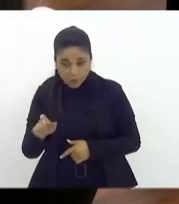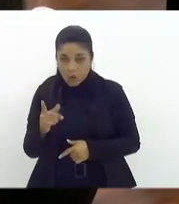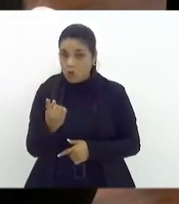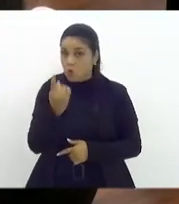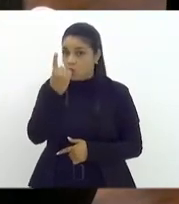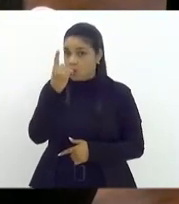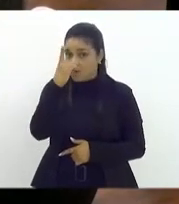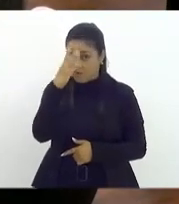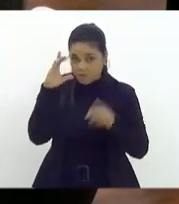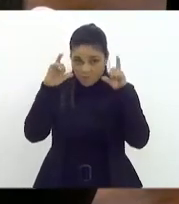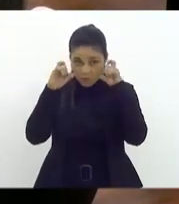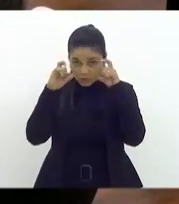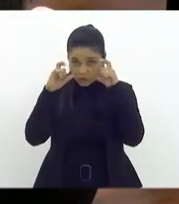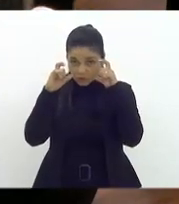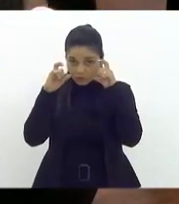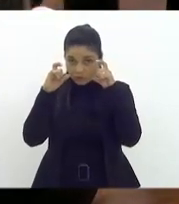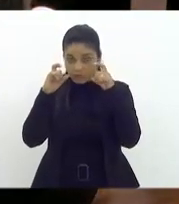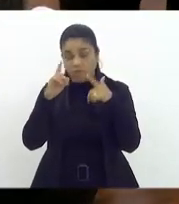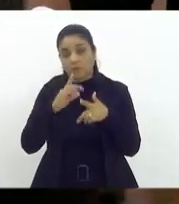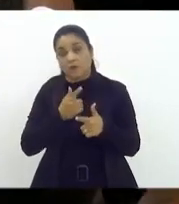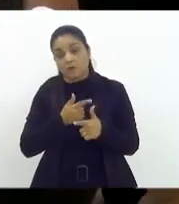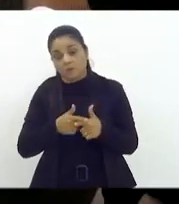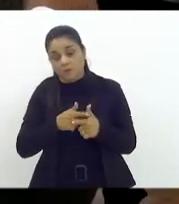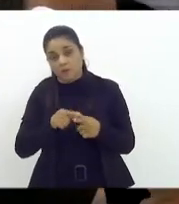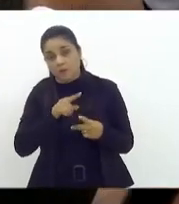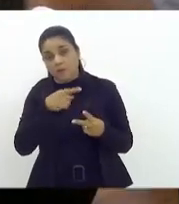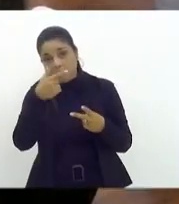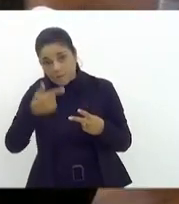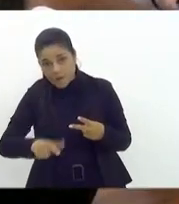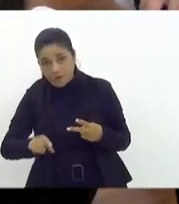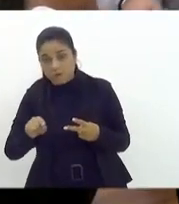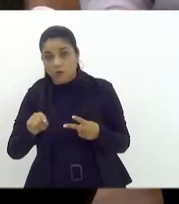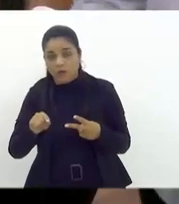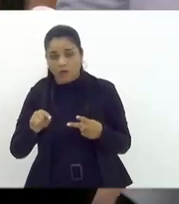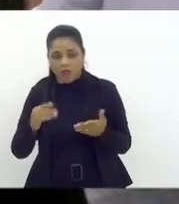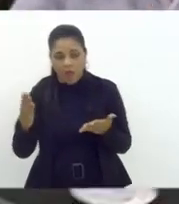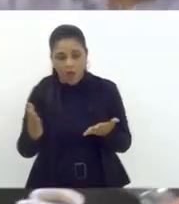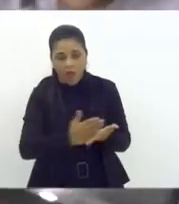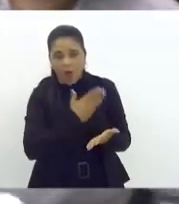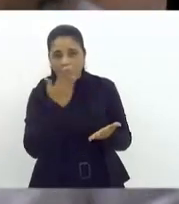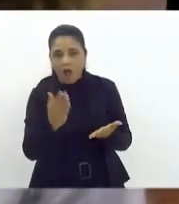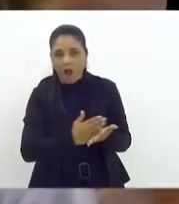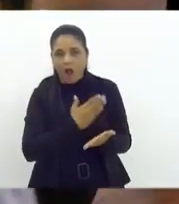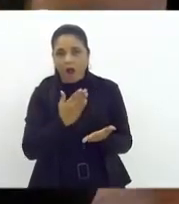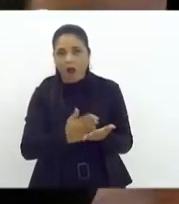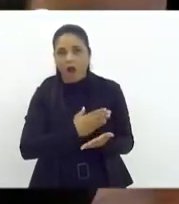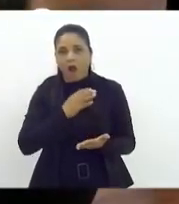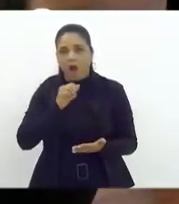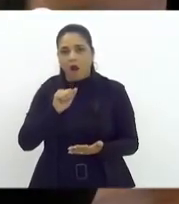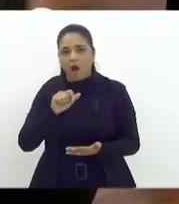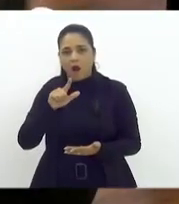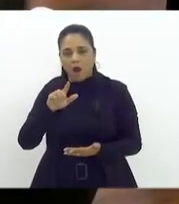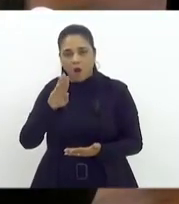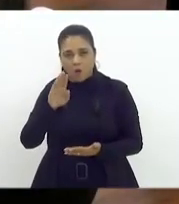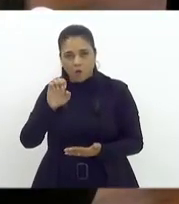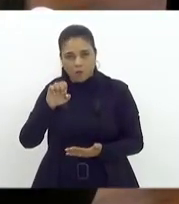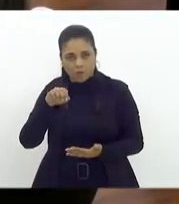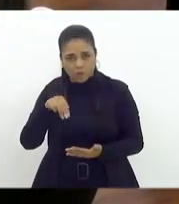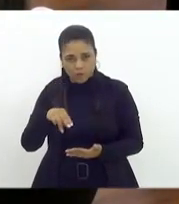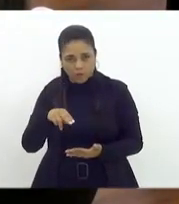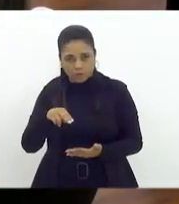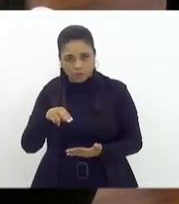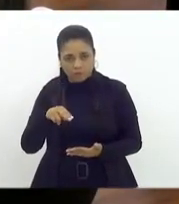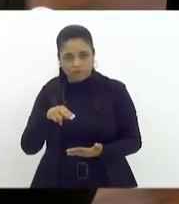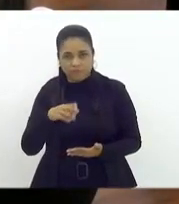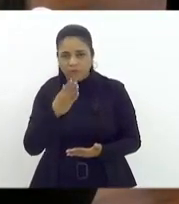outro problema é os famosos álbuns de suspeitos aquela coleção de fotografias que são né